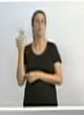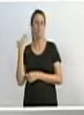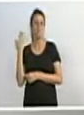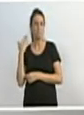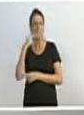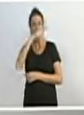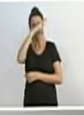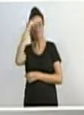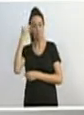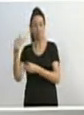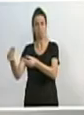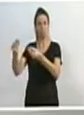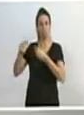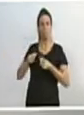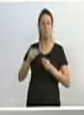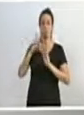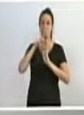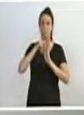nos foi